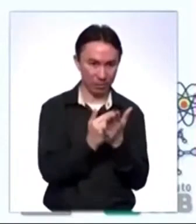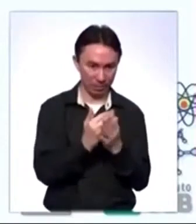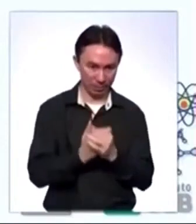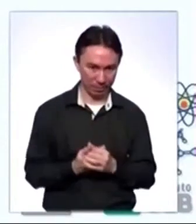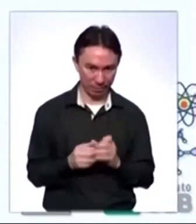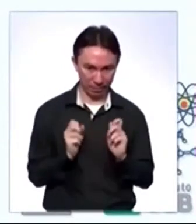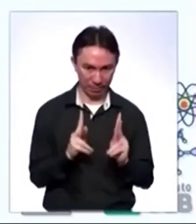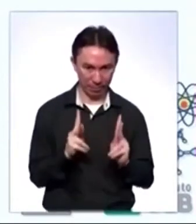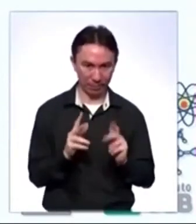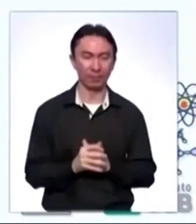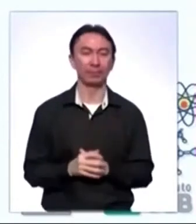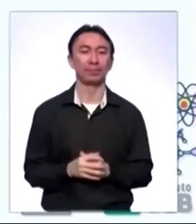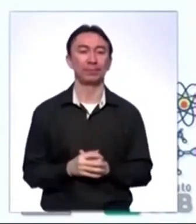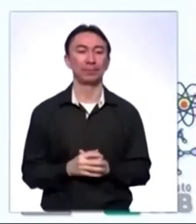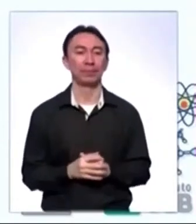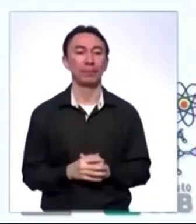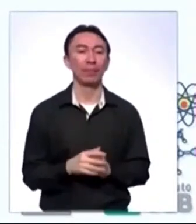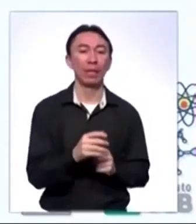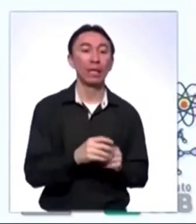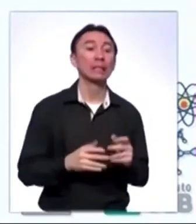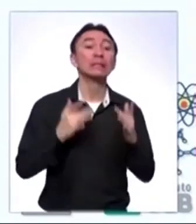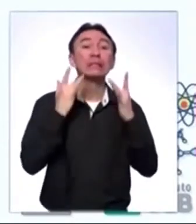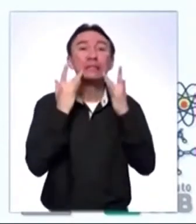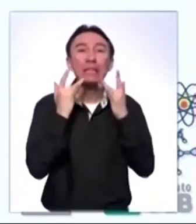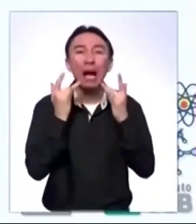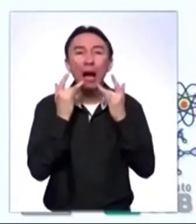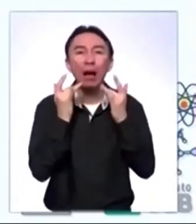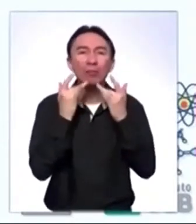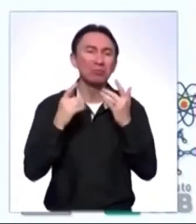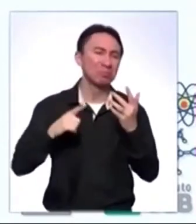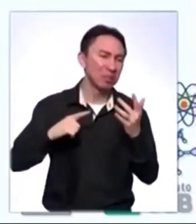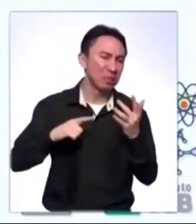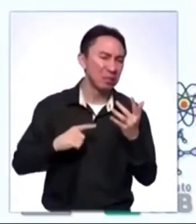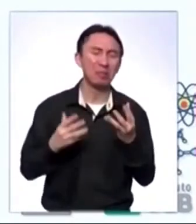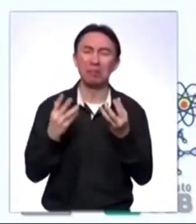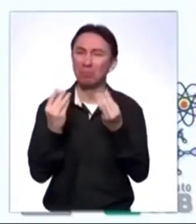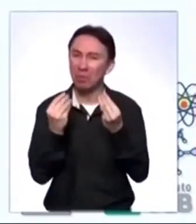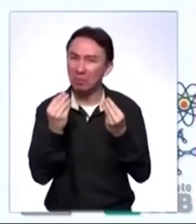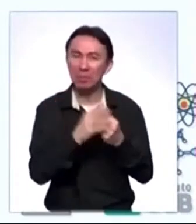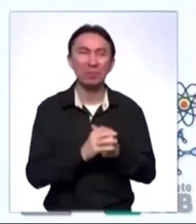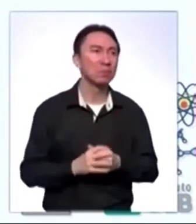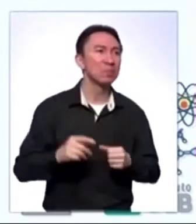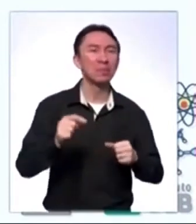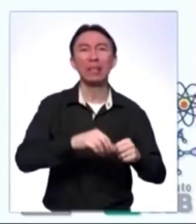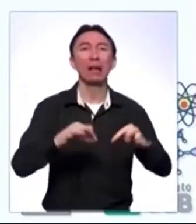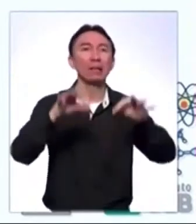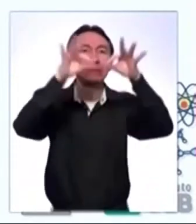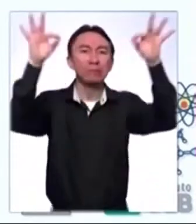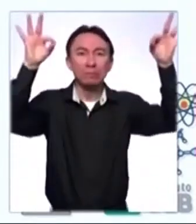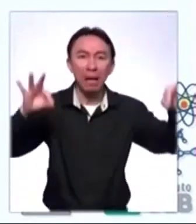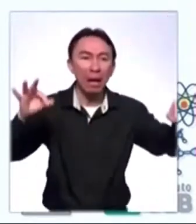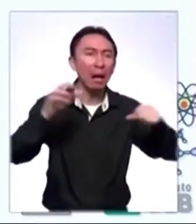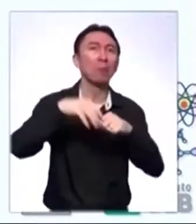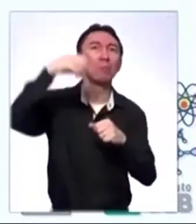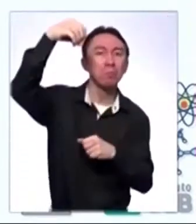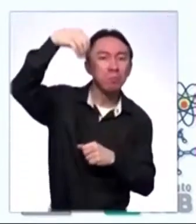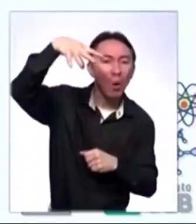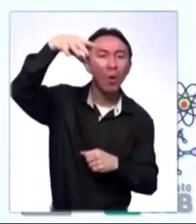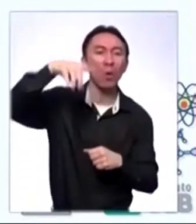lá. Então o teatro envolve muita coisa, né? Envolve, né, cenário, coreografia,